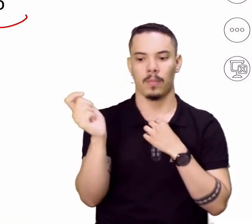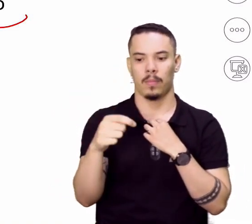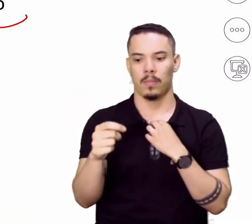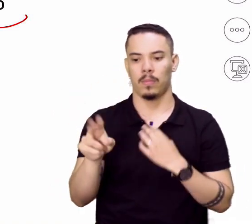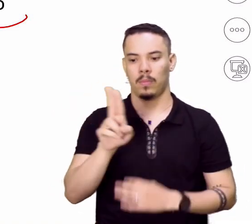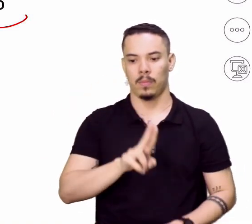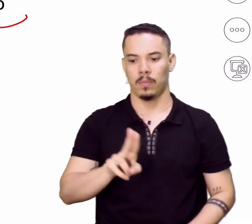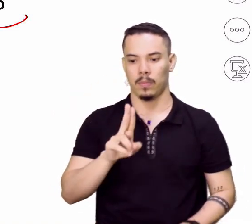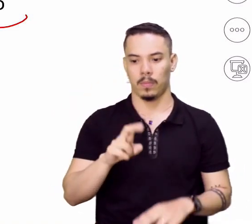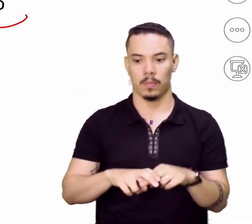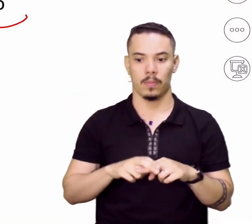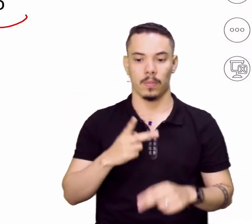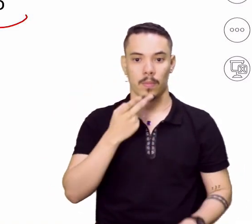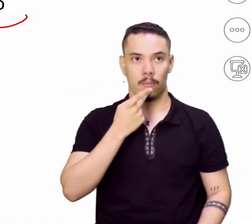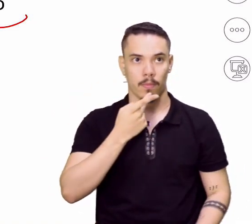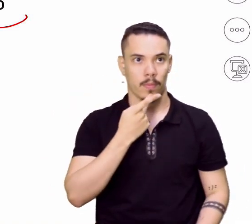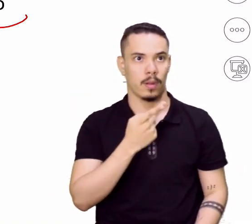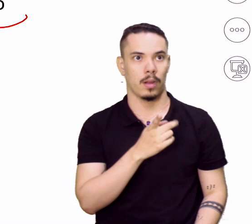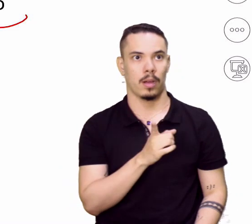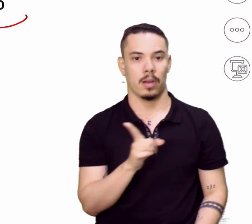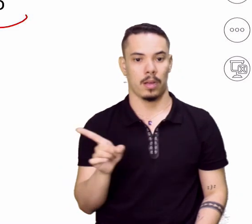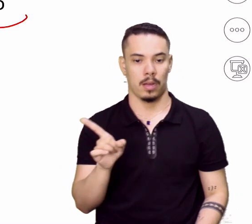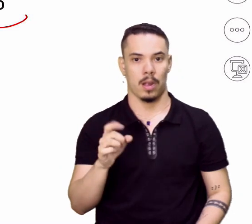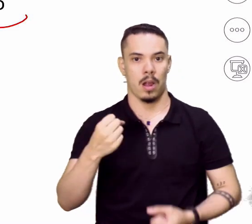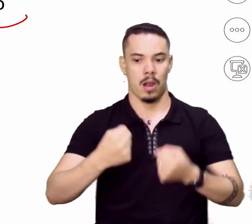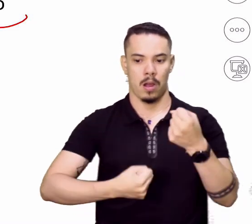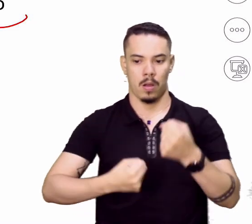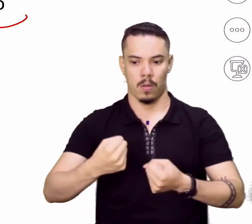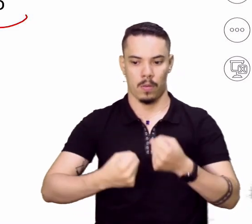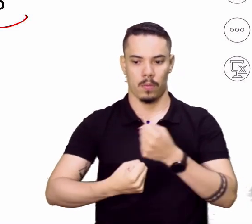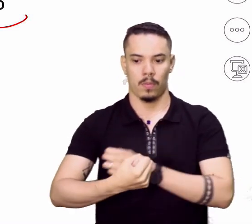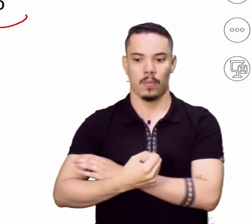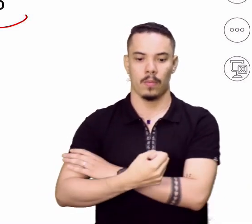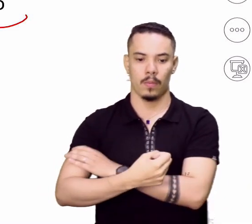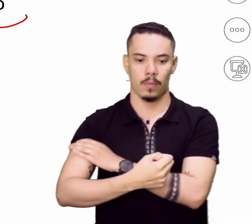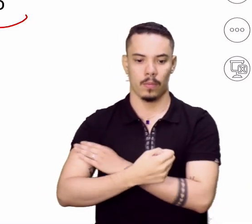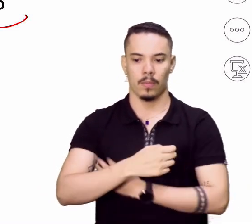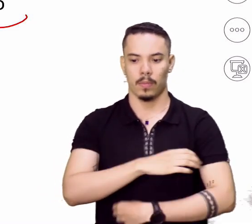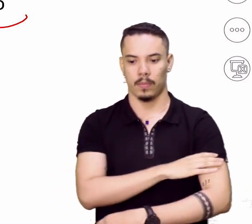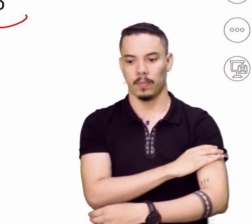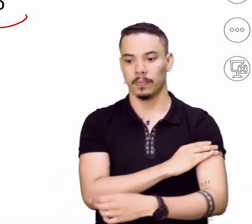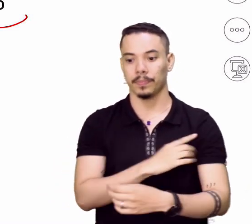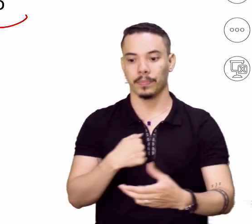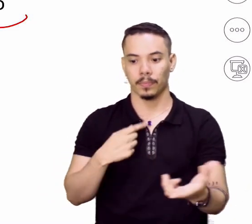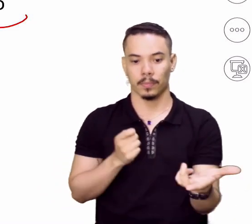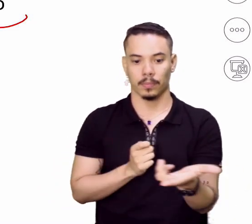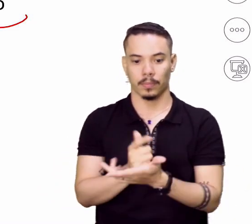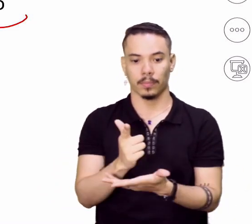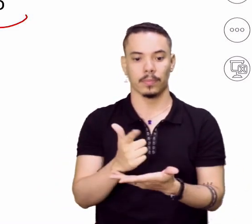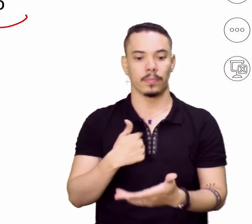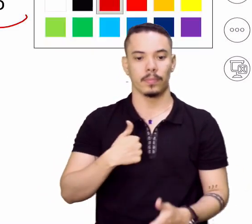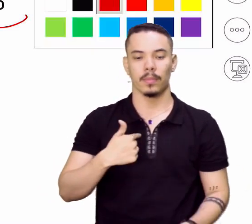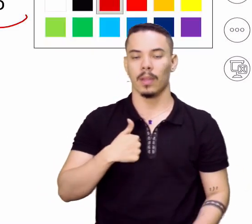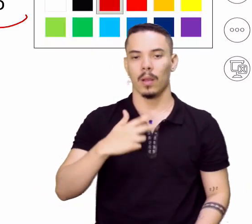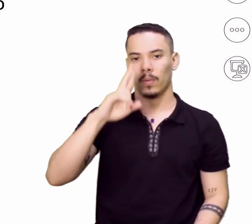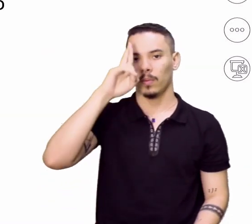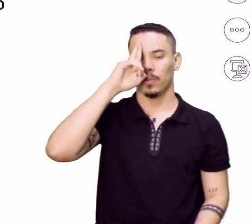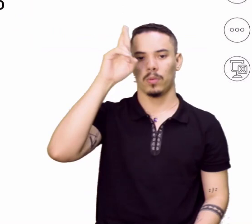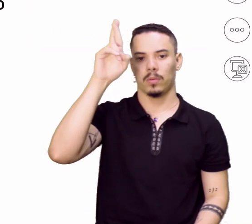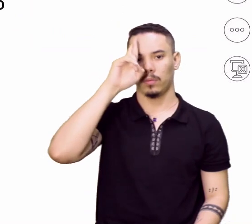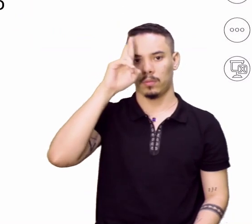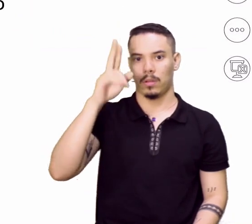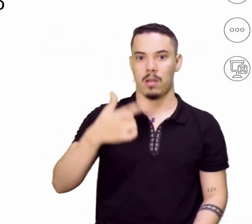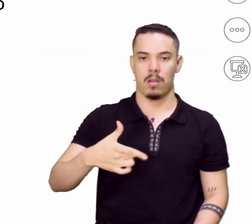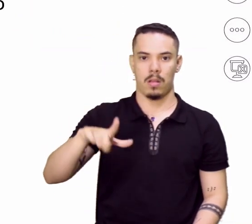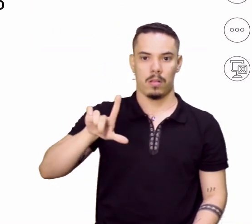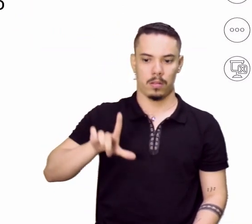car, aquele é o carro. I used to own, que eu costumava ser dono. Porque, olha